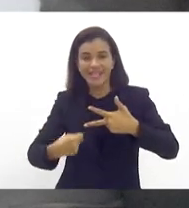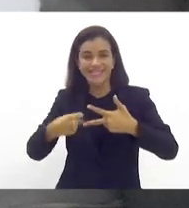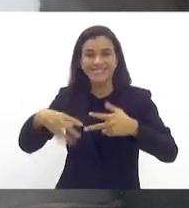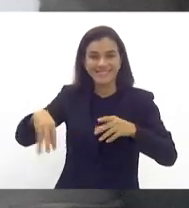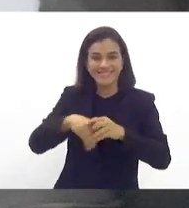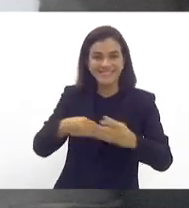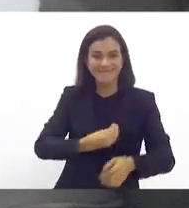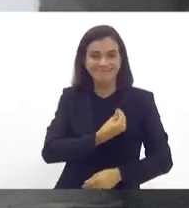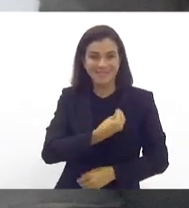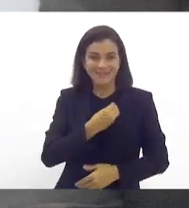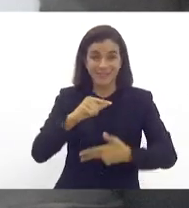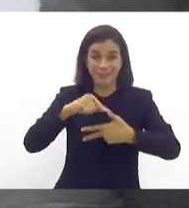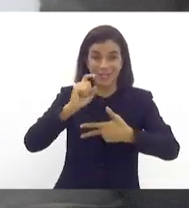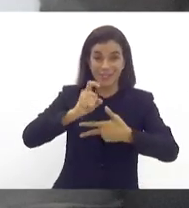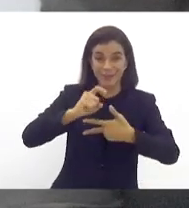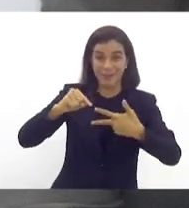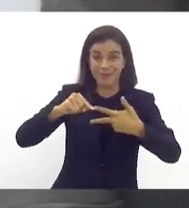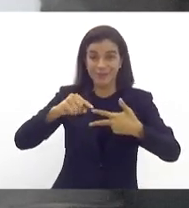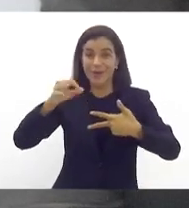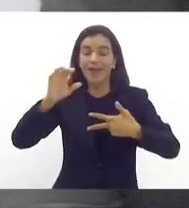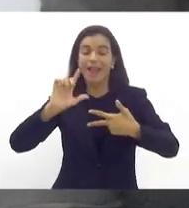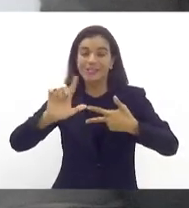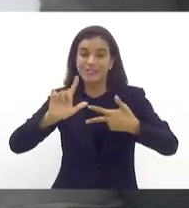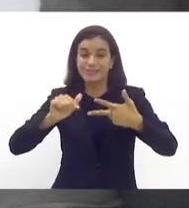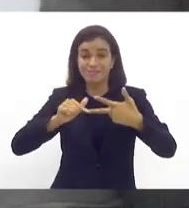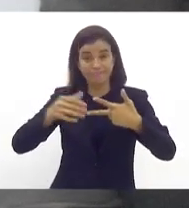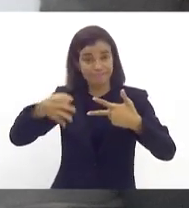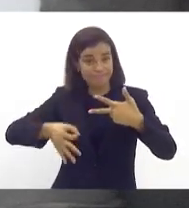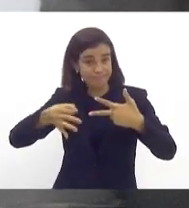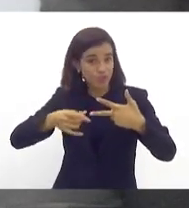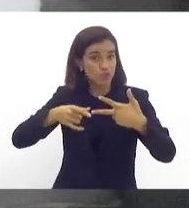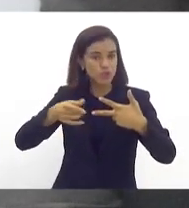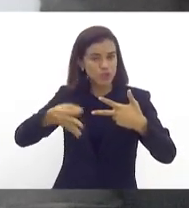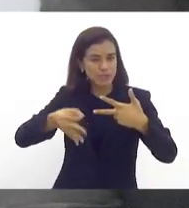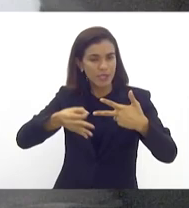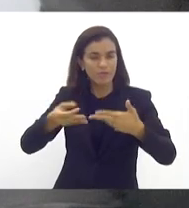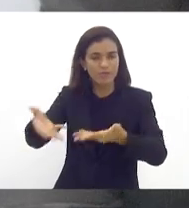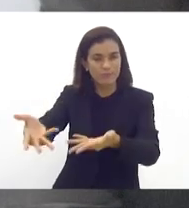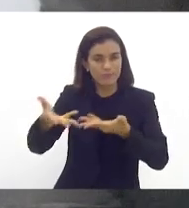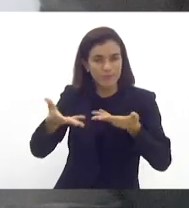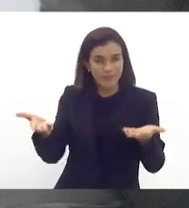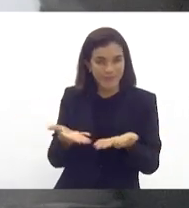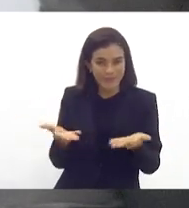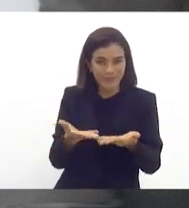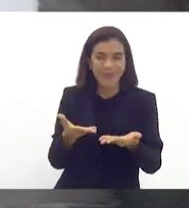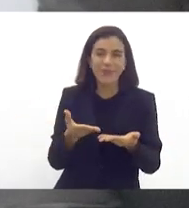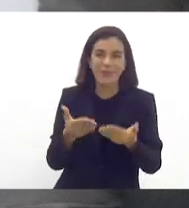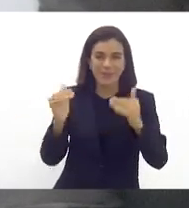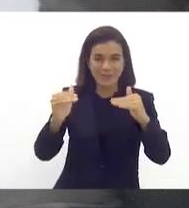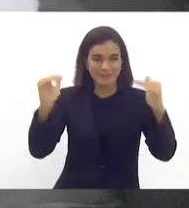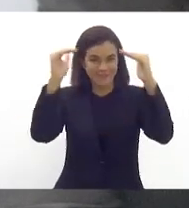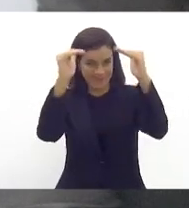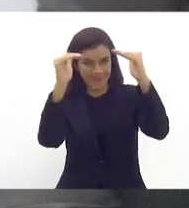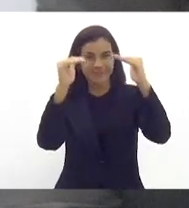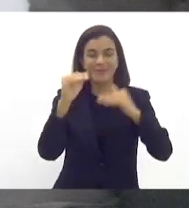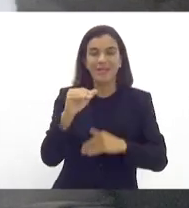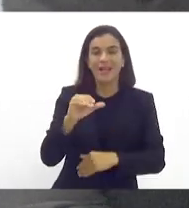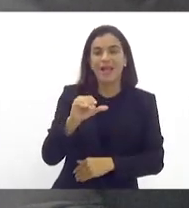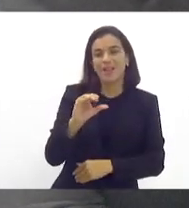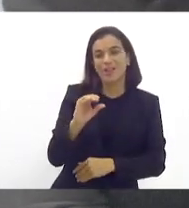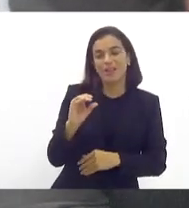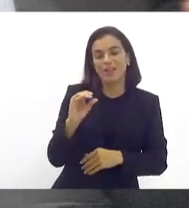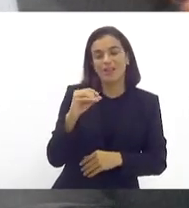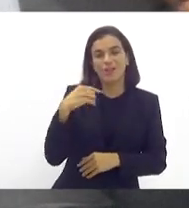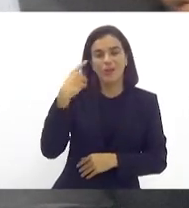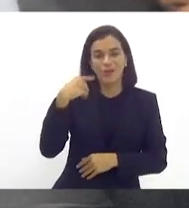executivo legislativo e o judiciário e na pessoa do Judiciário eu queria chamar agora a doutora a nossa desembargadora D Regina Lúcia Passos